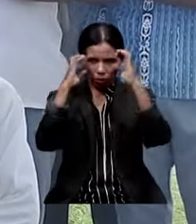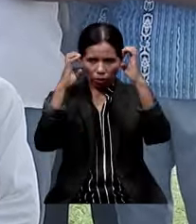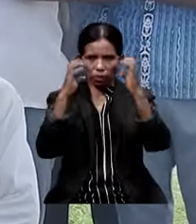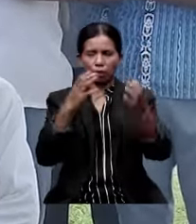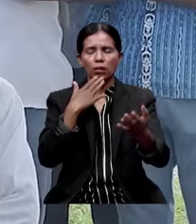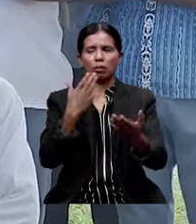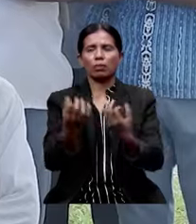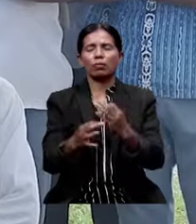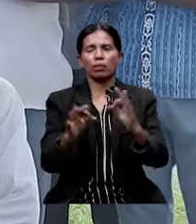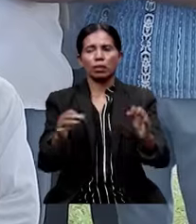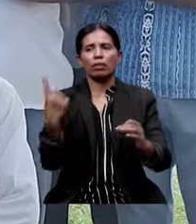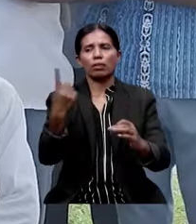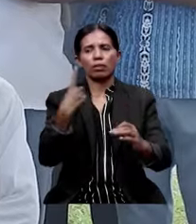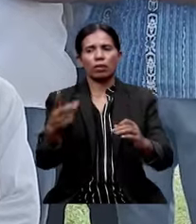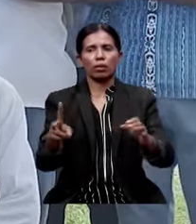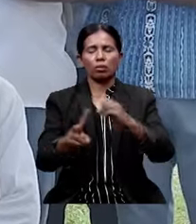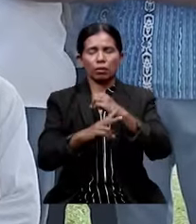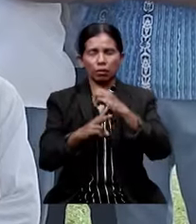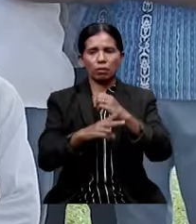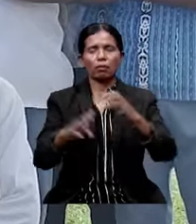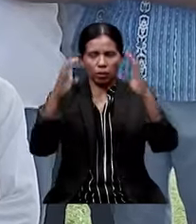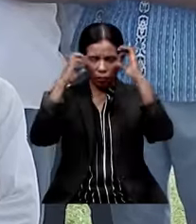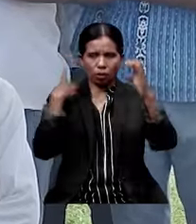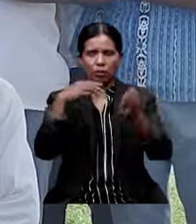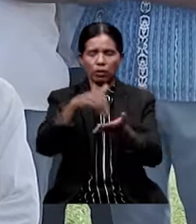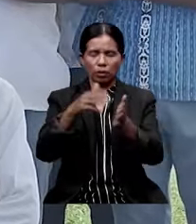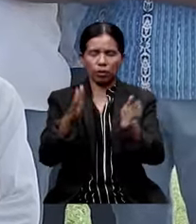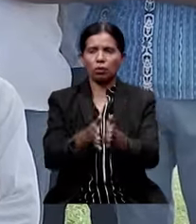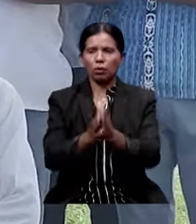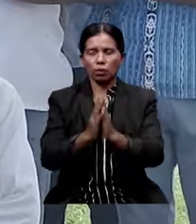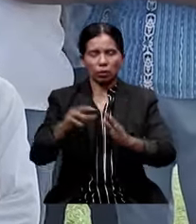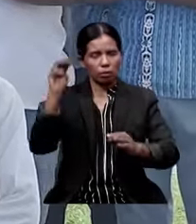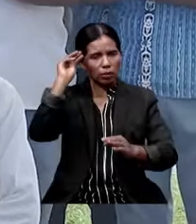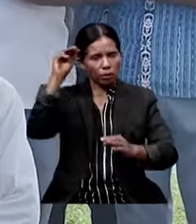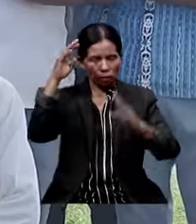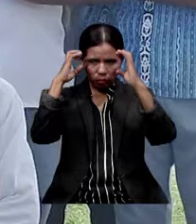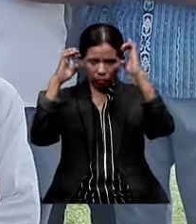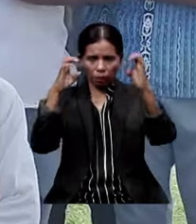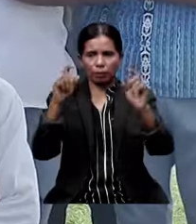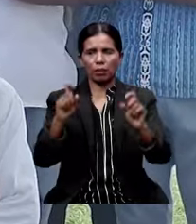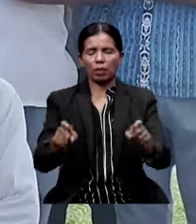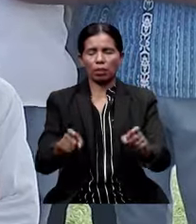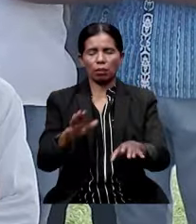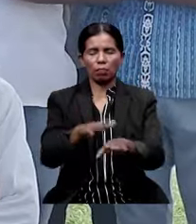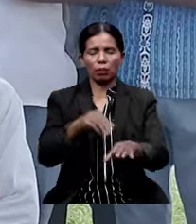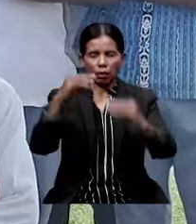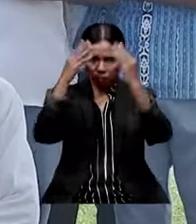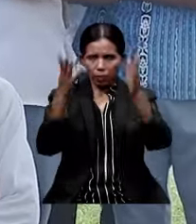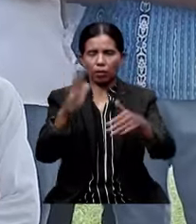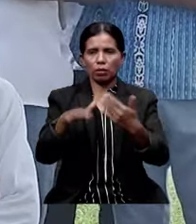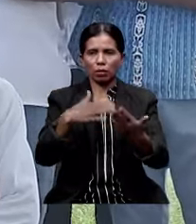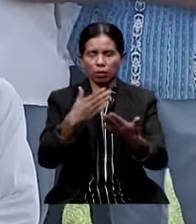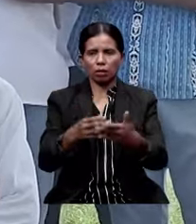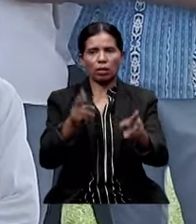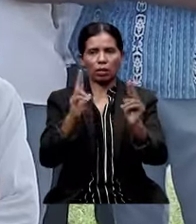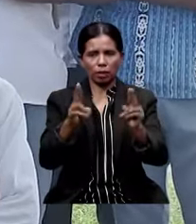gratuita, mabe na fatin sa video ang edukasyon. Ang estudante akarak usap Ministerio Edukasyon, tayong kala rekrutamento profesores kontratado